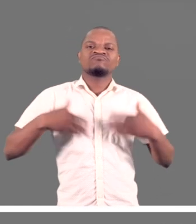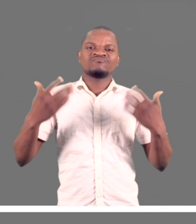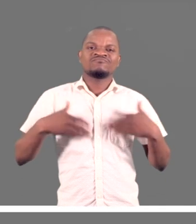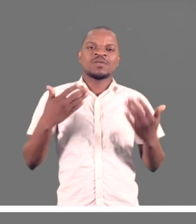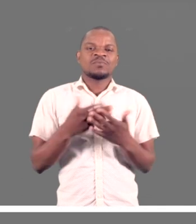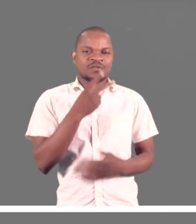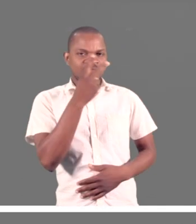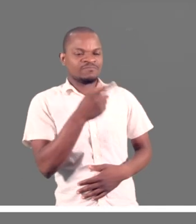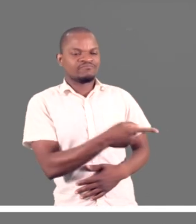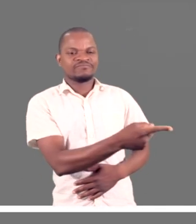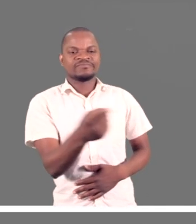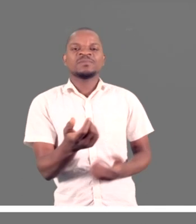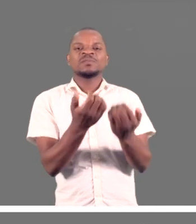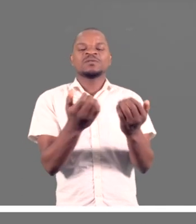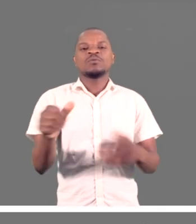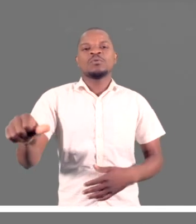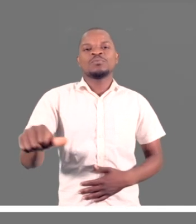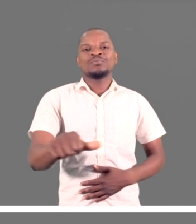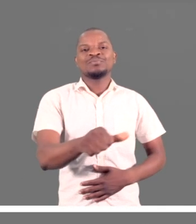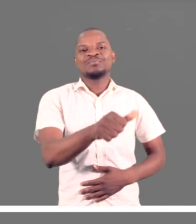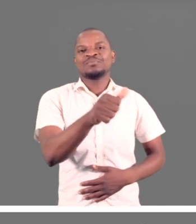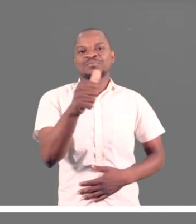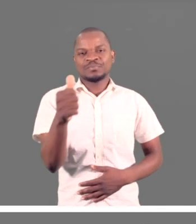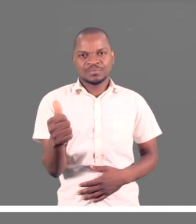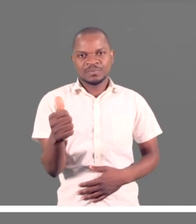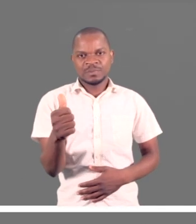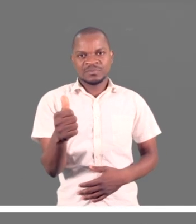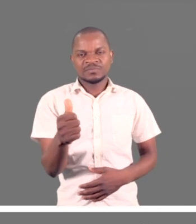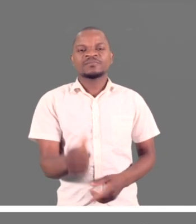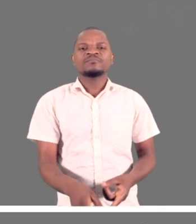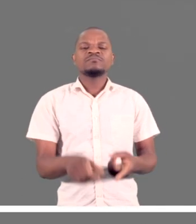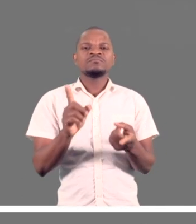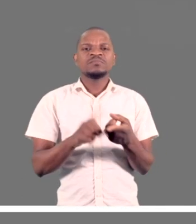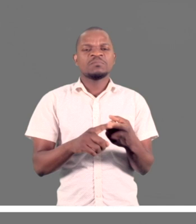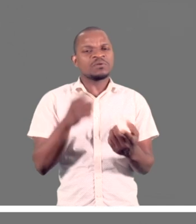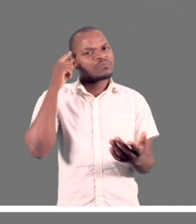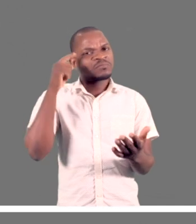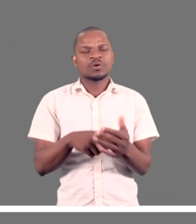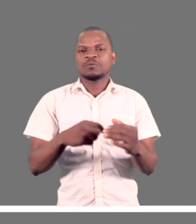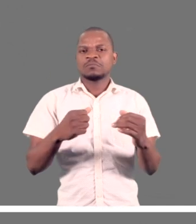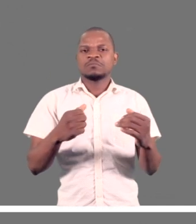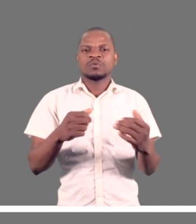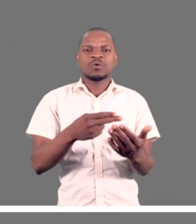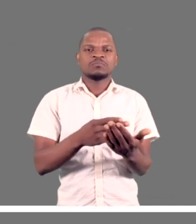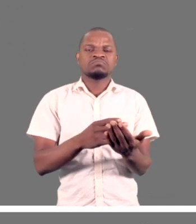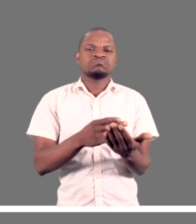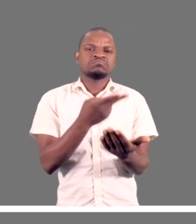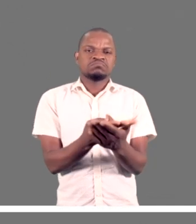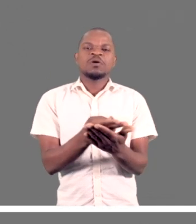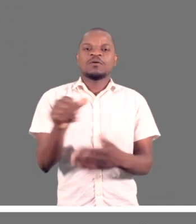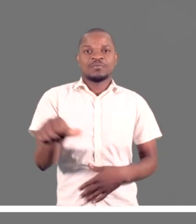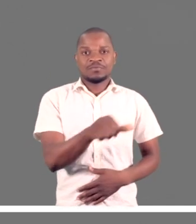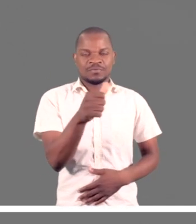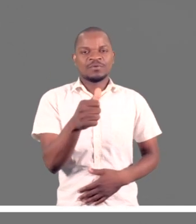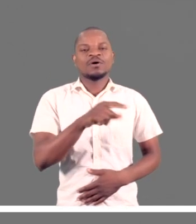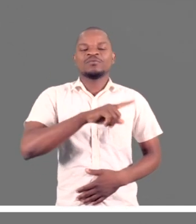recuperar. Quando ganham alta, mas rápido, nós